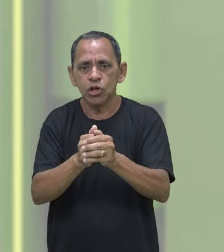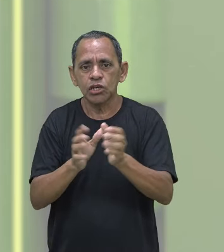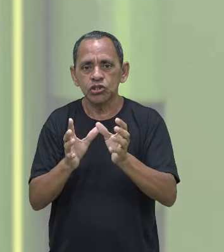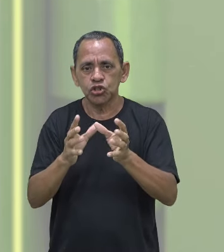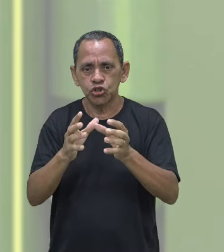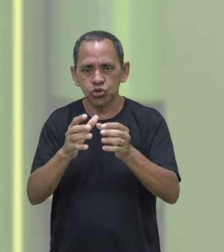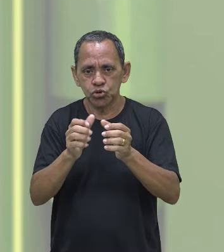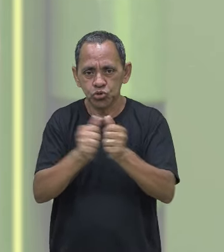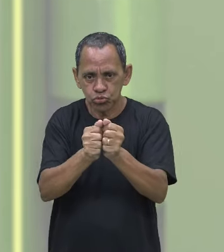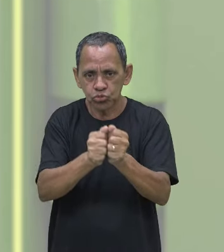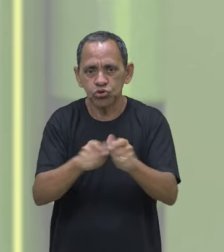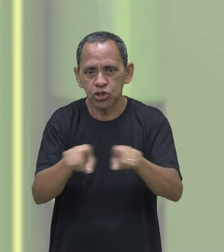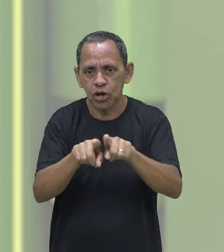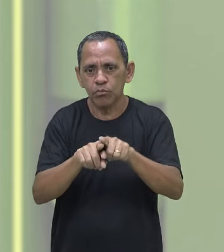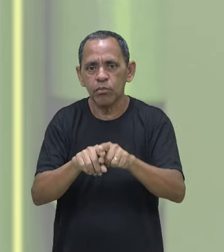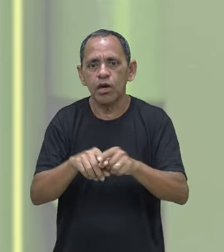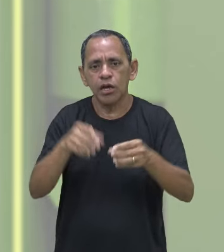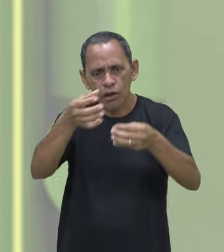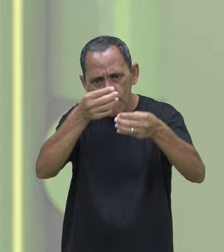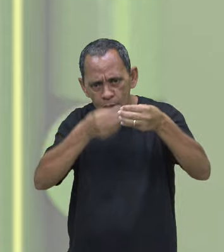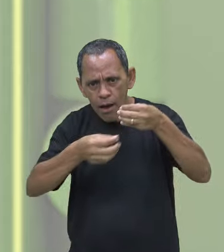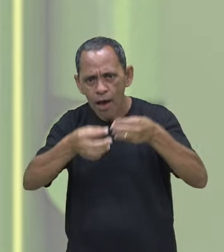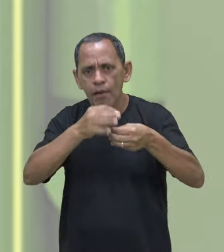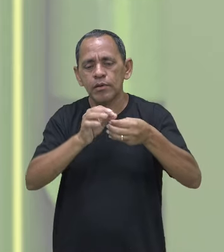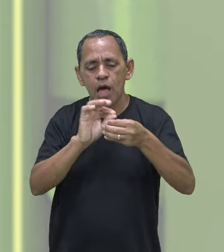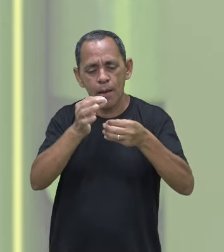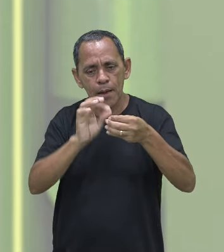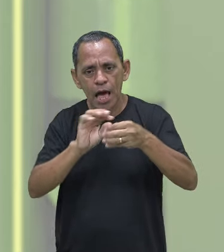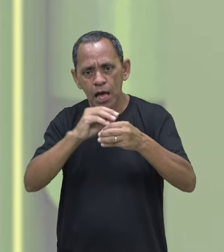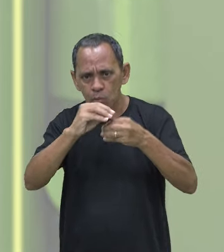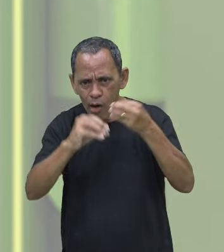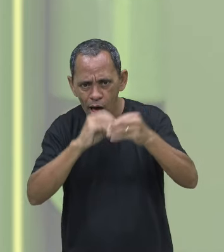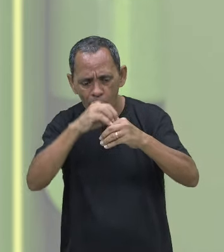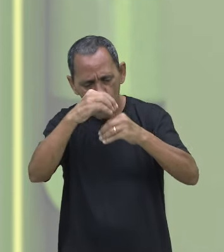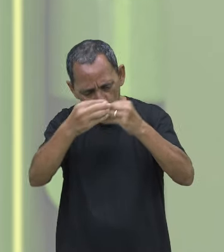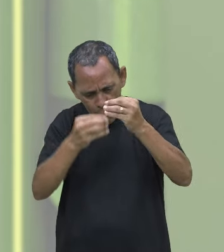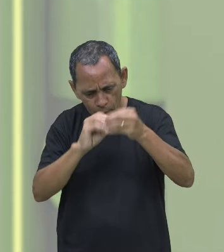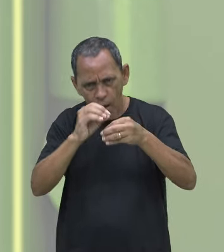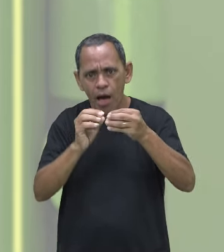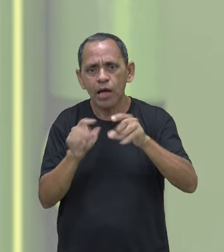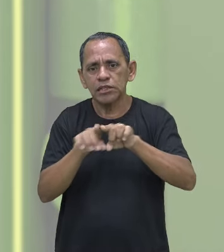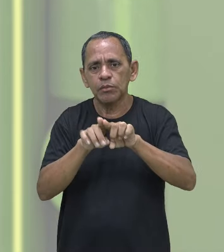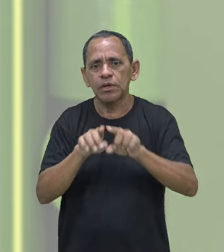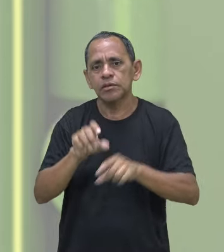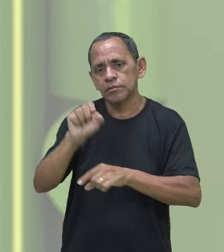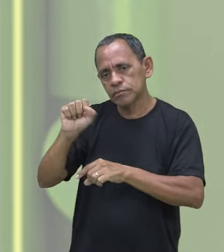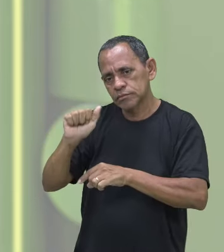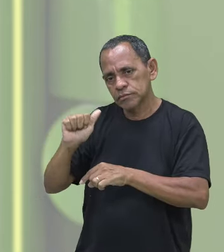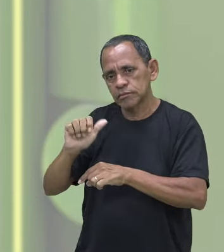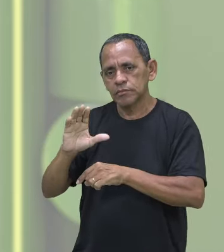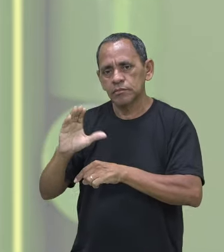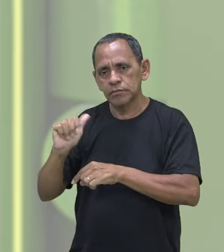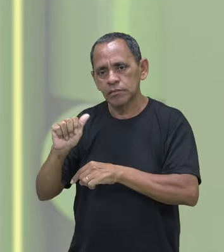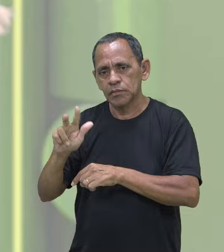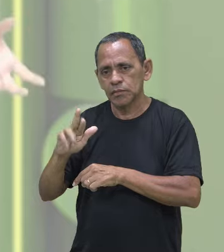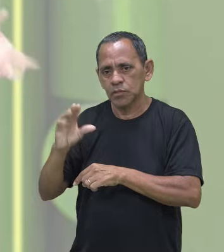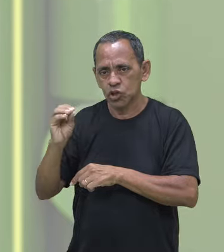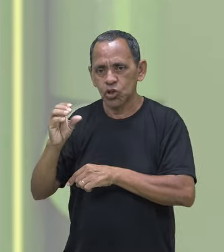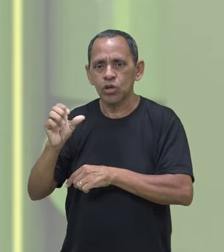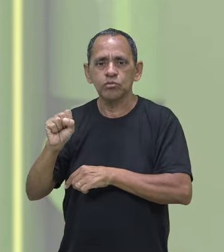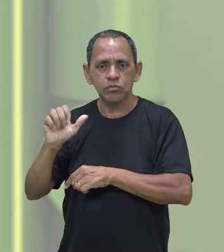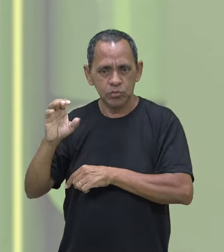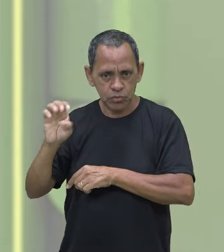molécula. Um dos exemplos de reação de hidrólise é da sacarose. A sacarose é um disacarídeo formado